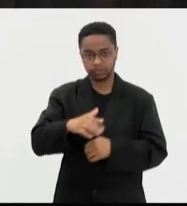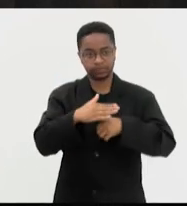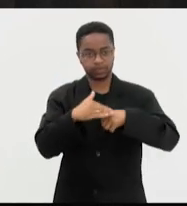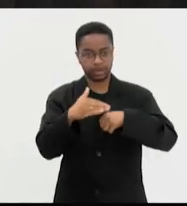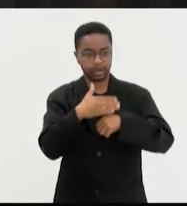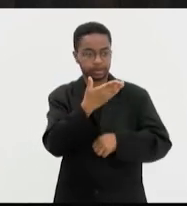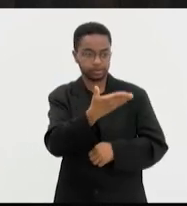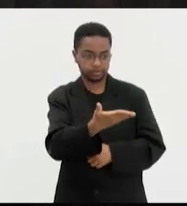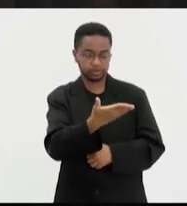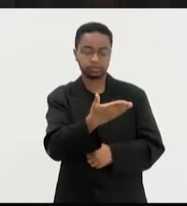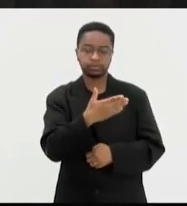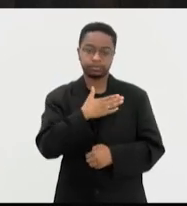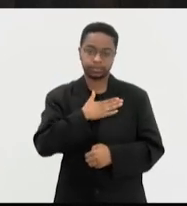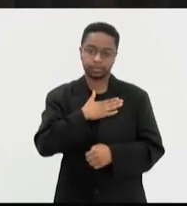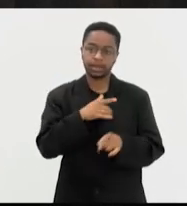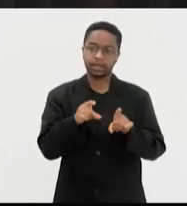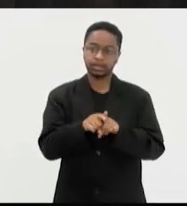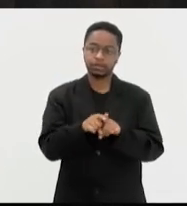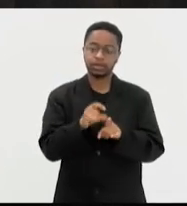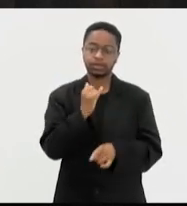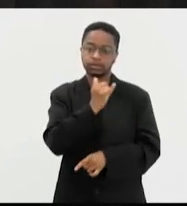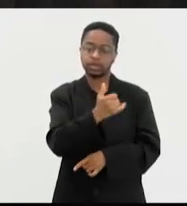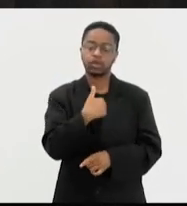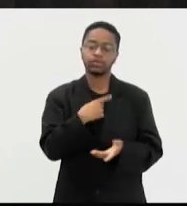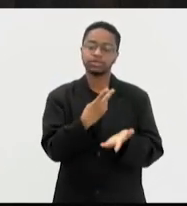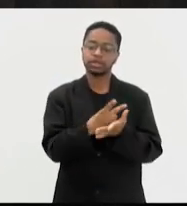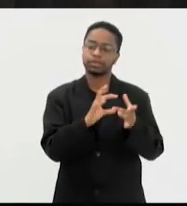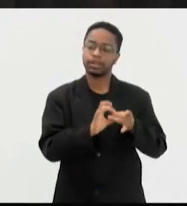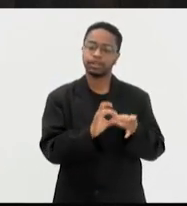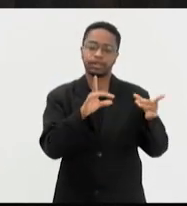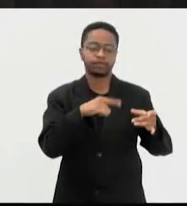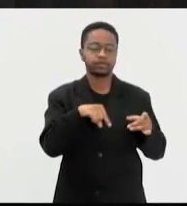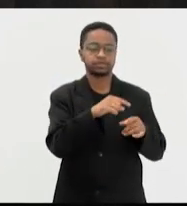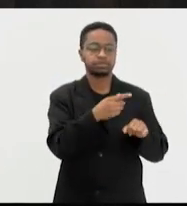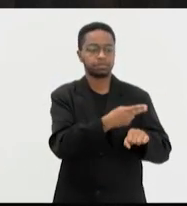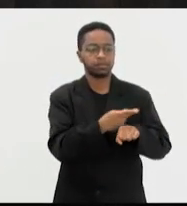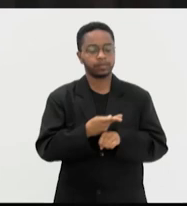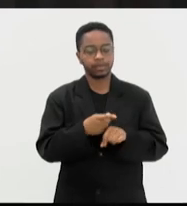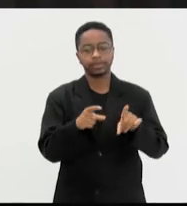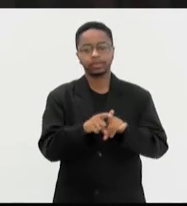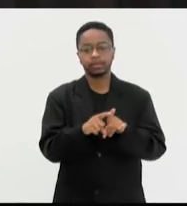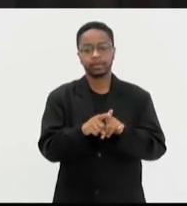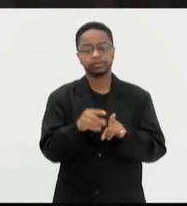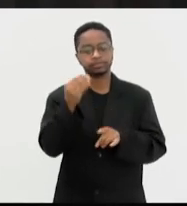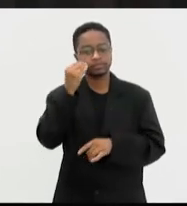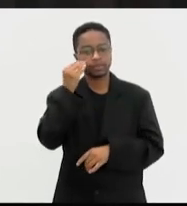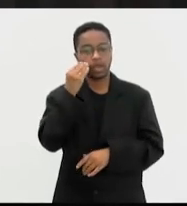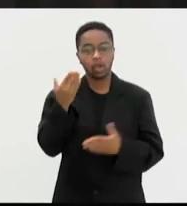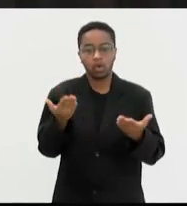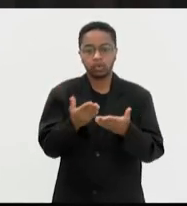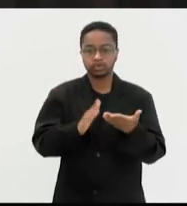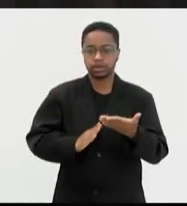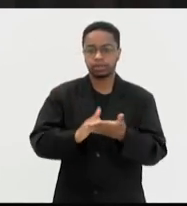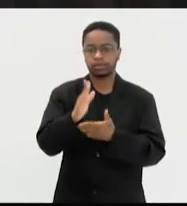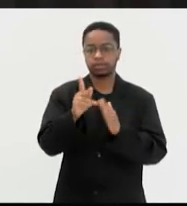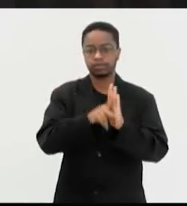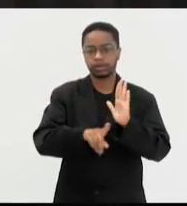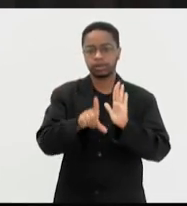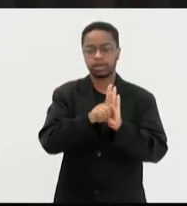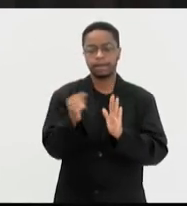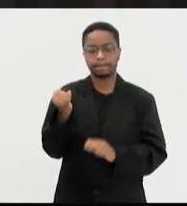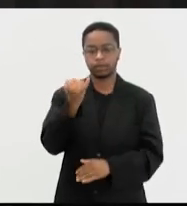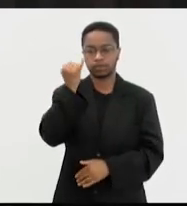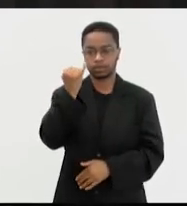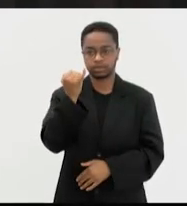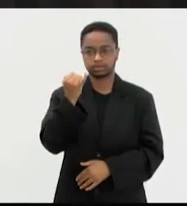vossa excelência por minha pessoa dizer que estou sempre à disposição aqui de todos e vamos ver se a gente consegue no dia de hoje aprovar esse projeto importante que